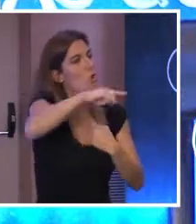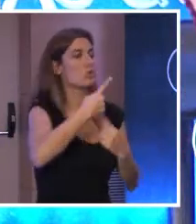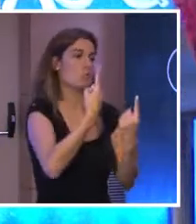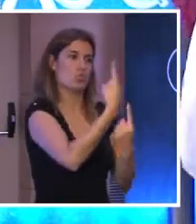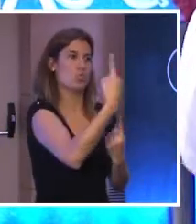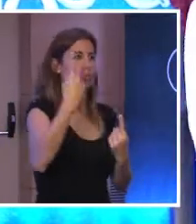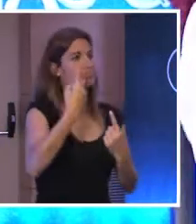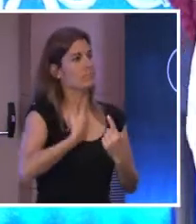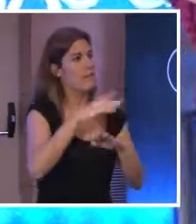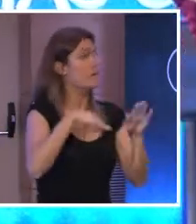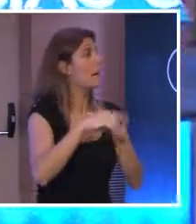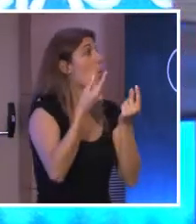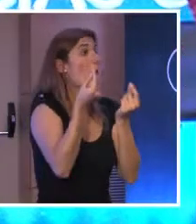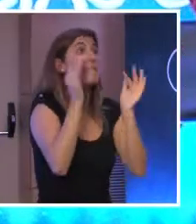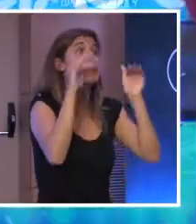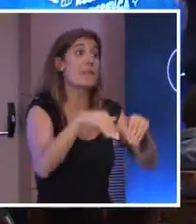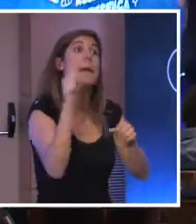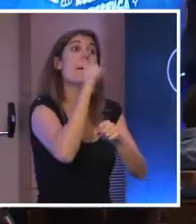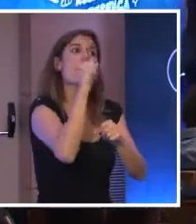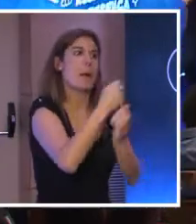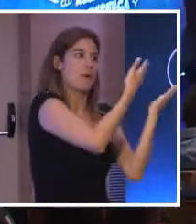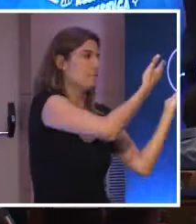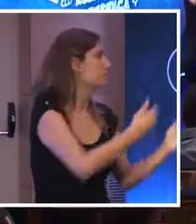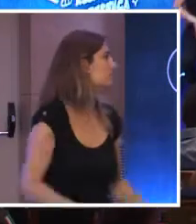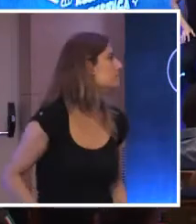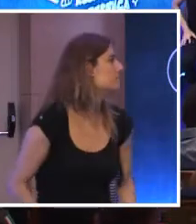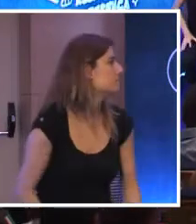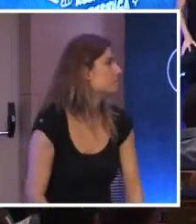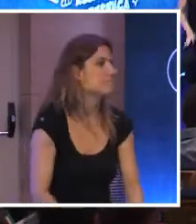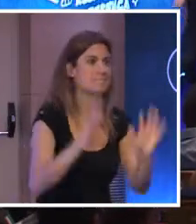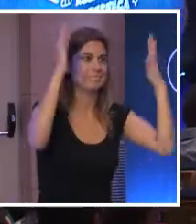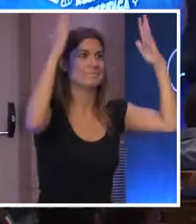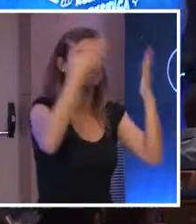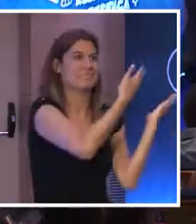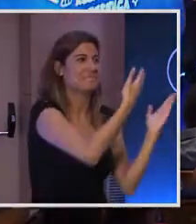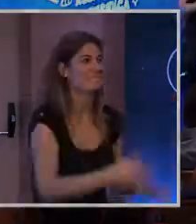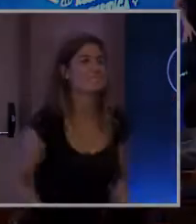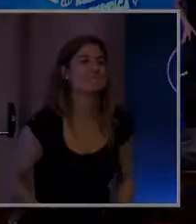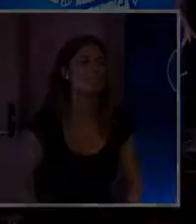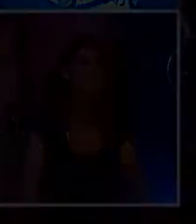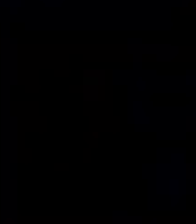agora sim, quase no final, Paula Teixeira, força para ela, umas palmas.